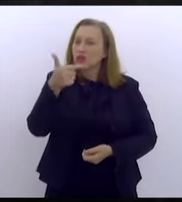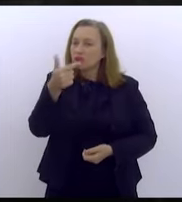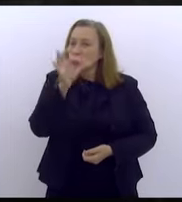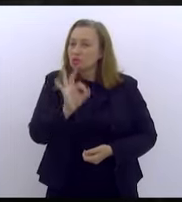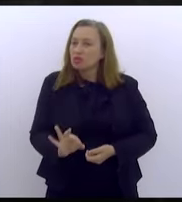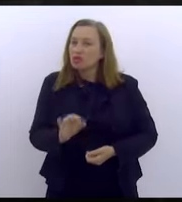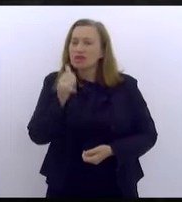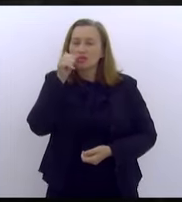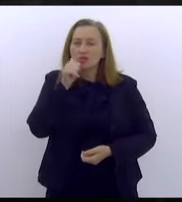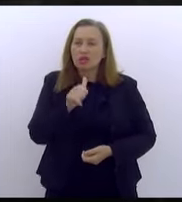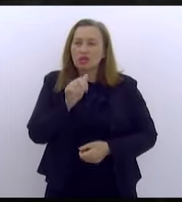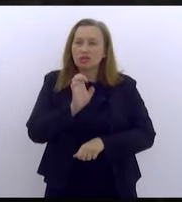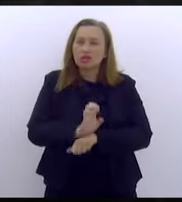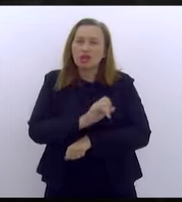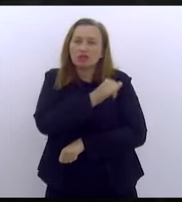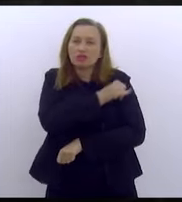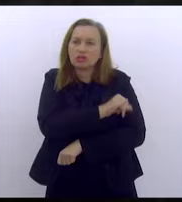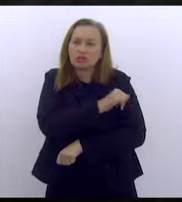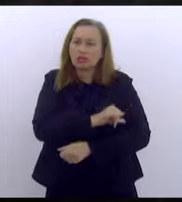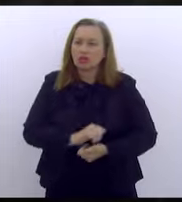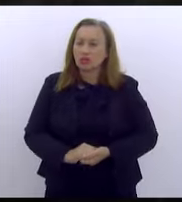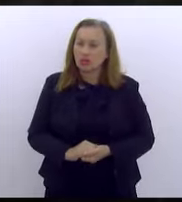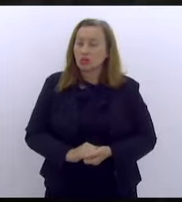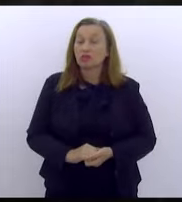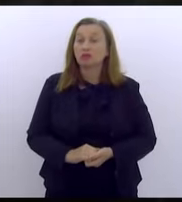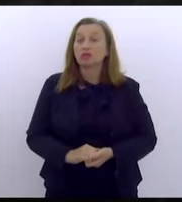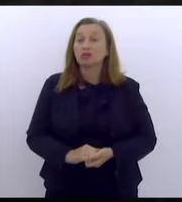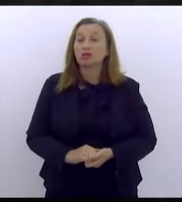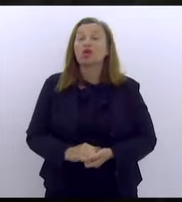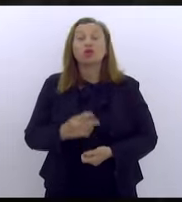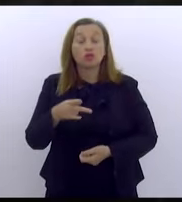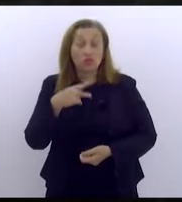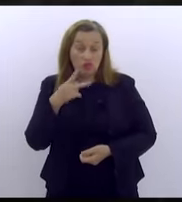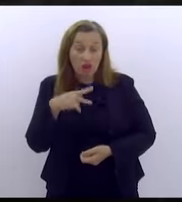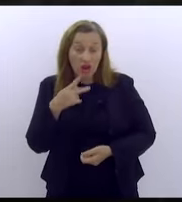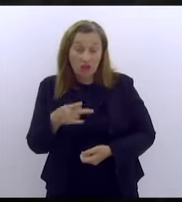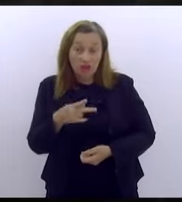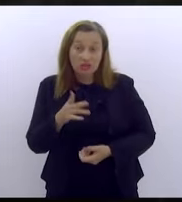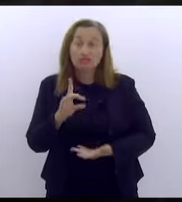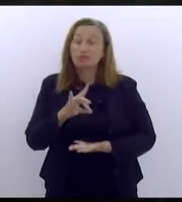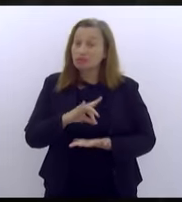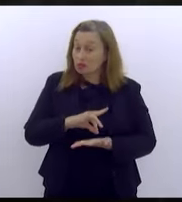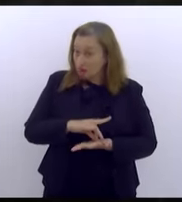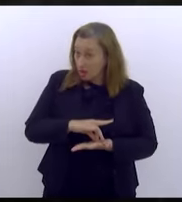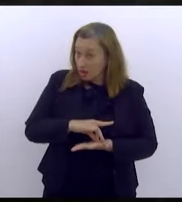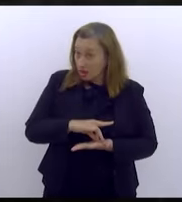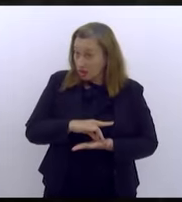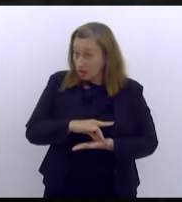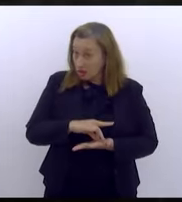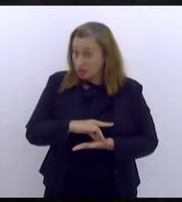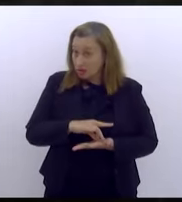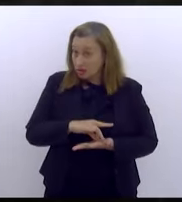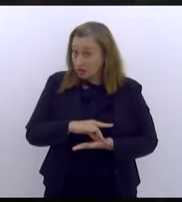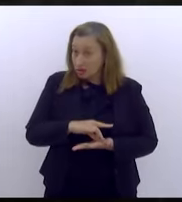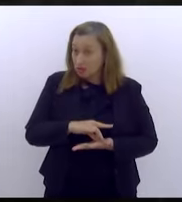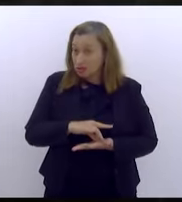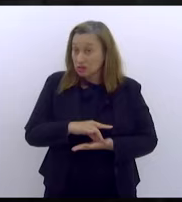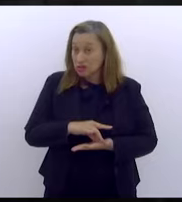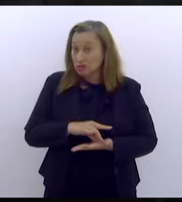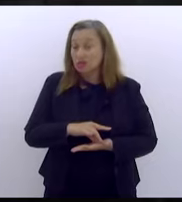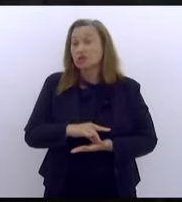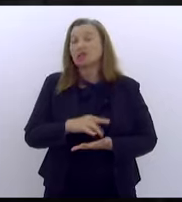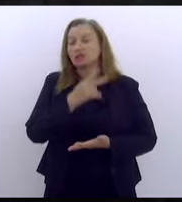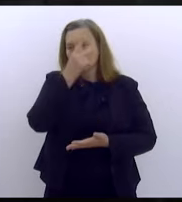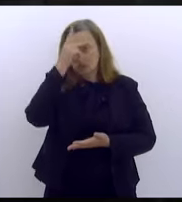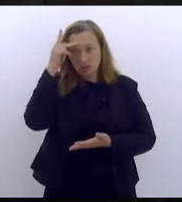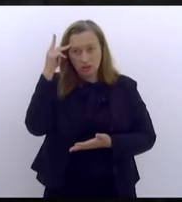de mulheres no estado do Rio de Janeiro. Ou seja, eu estou falando da realidade da maioria das